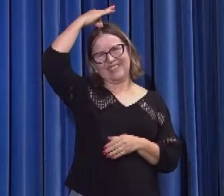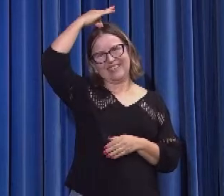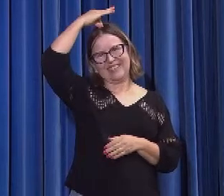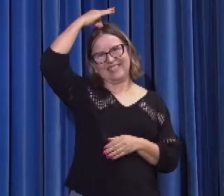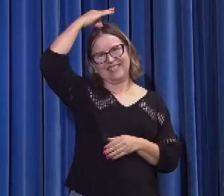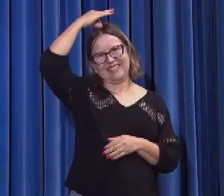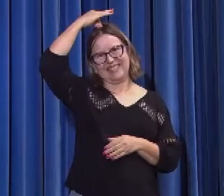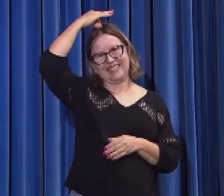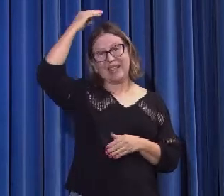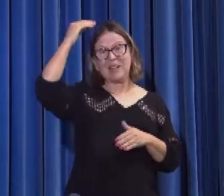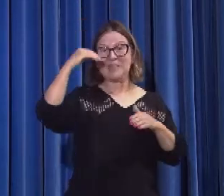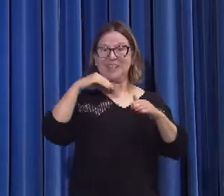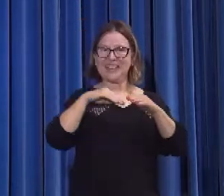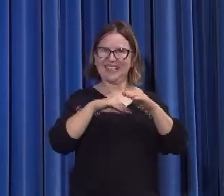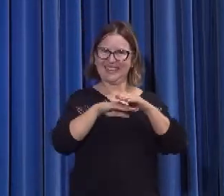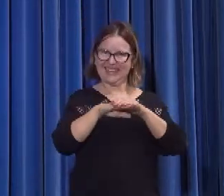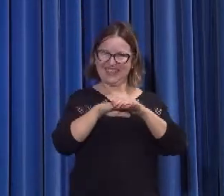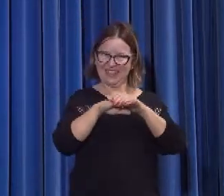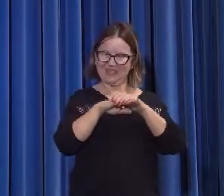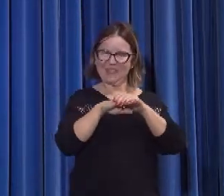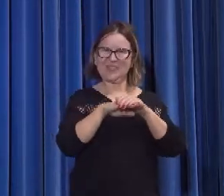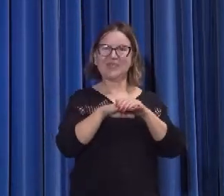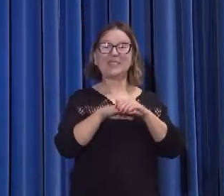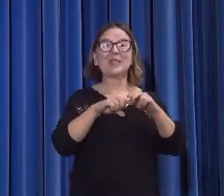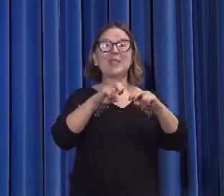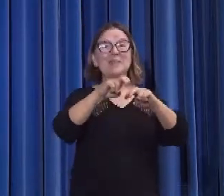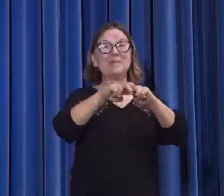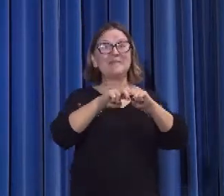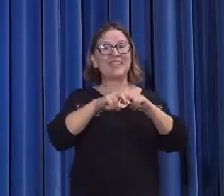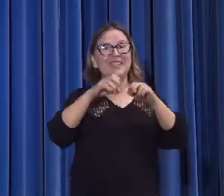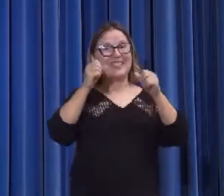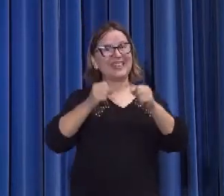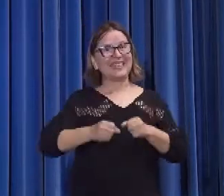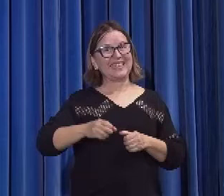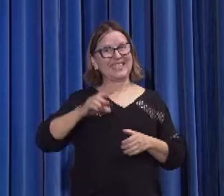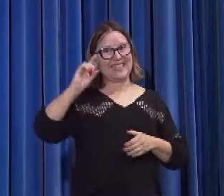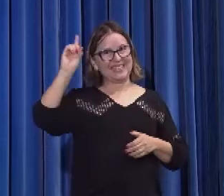serão guardados pelo poder de Deus e perseverarão até o fim.